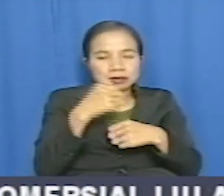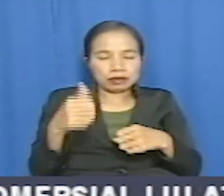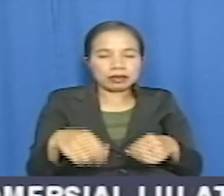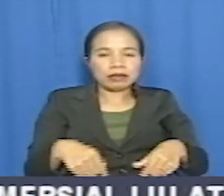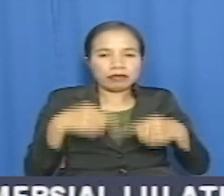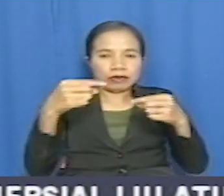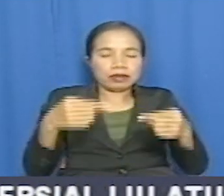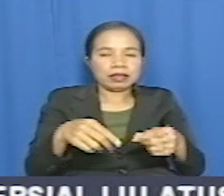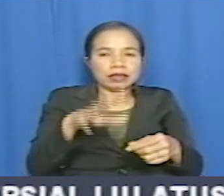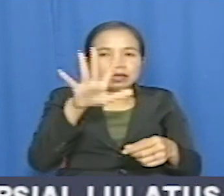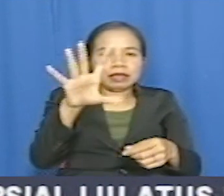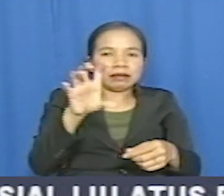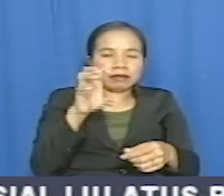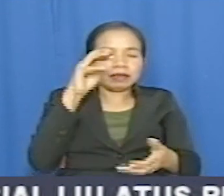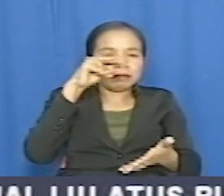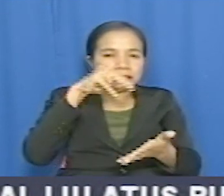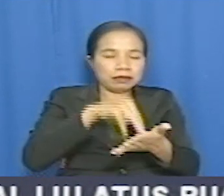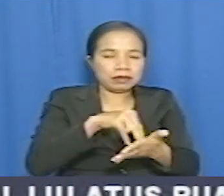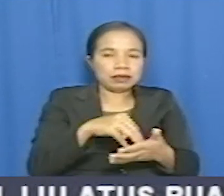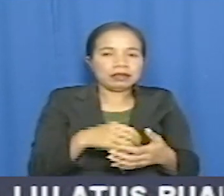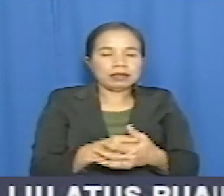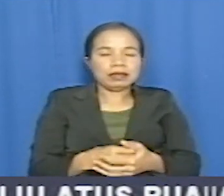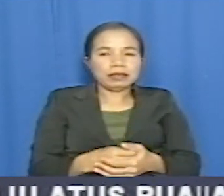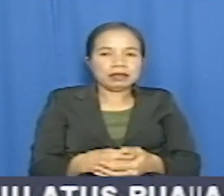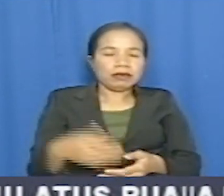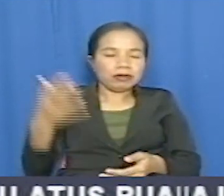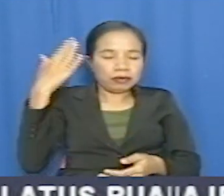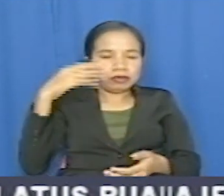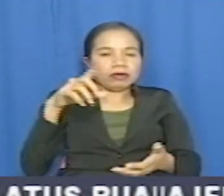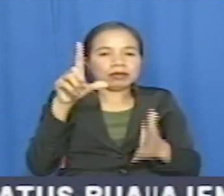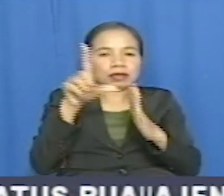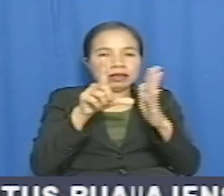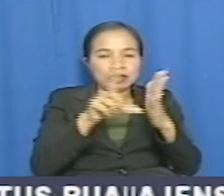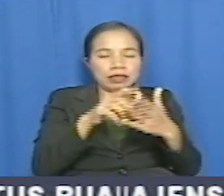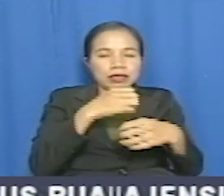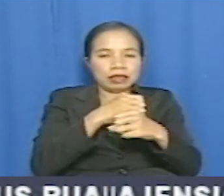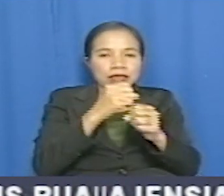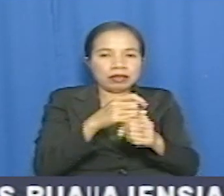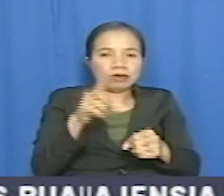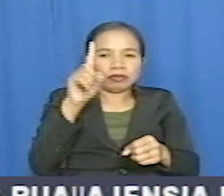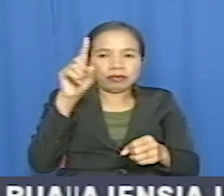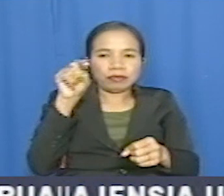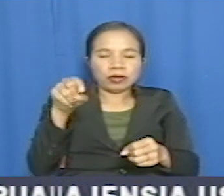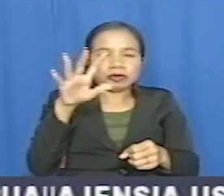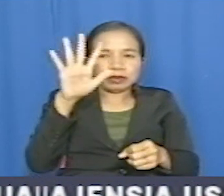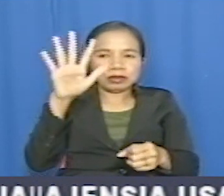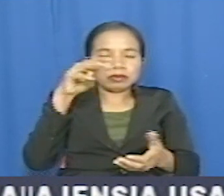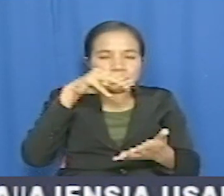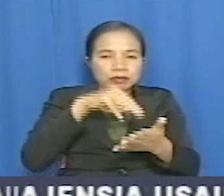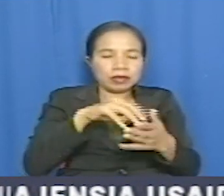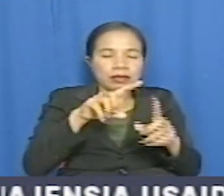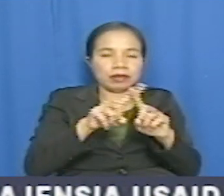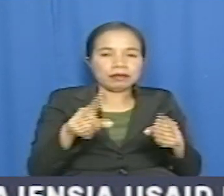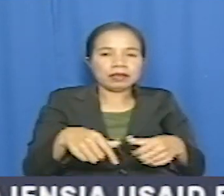de 500 mil capital mínimo. O look lei antiga está aplica 1.5 milhões, mas lei